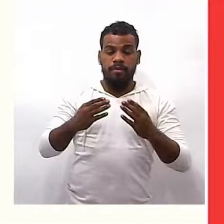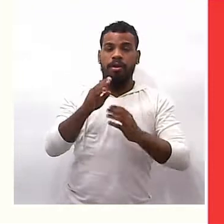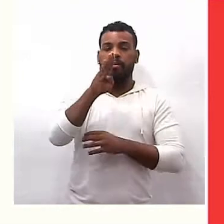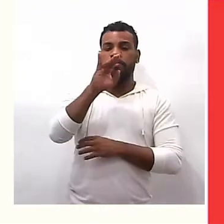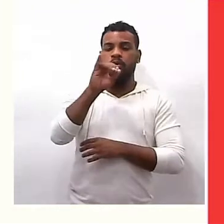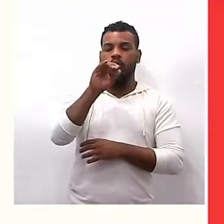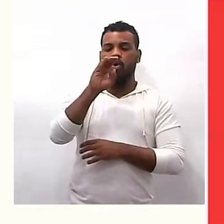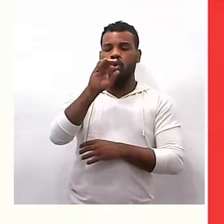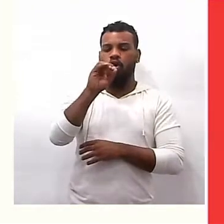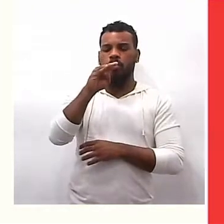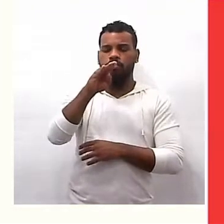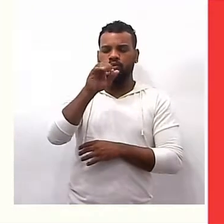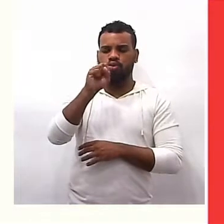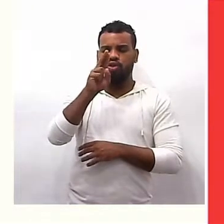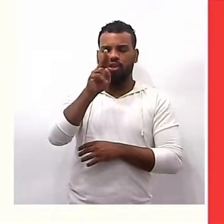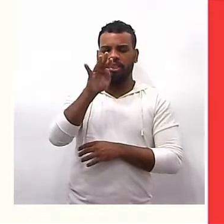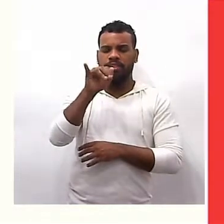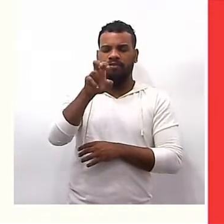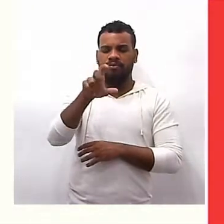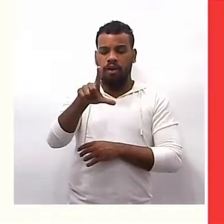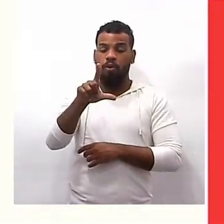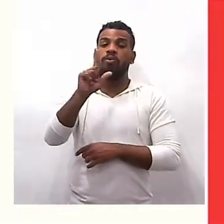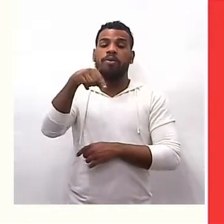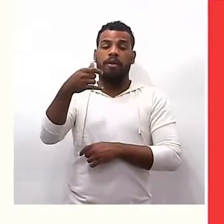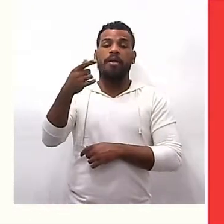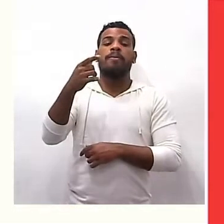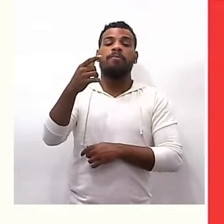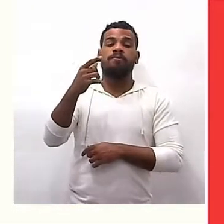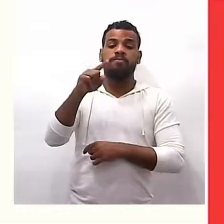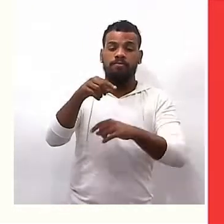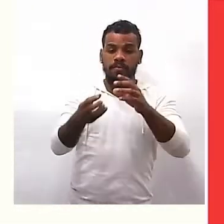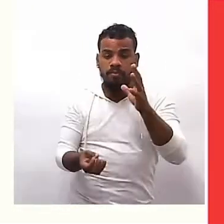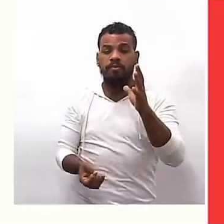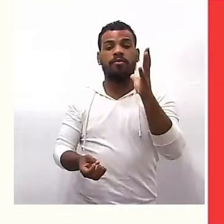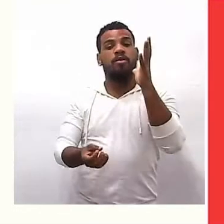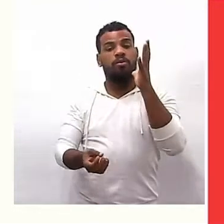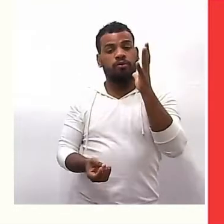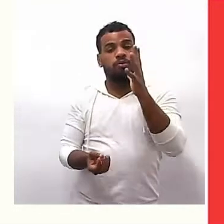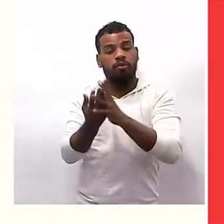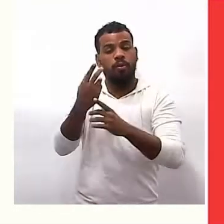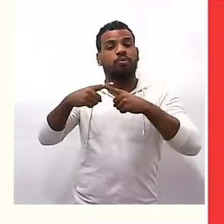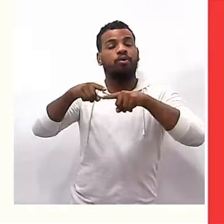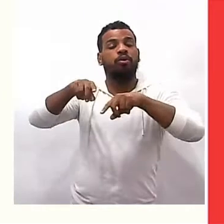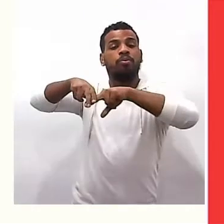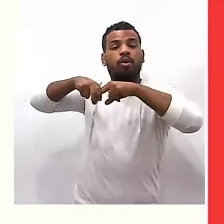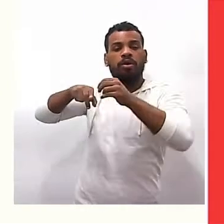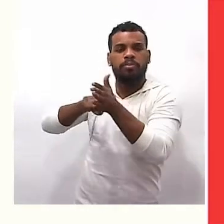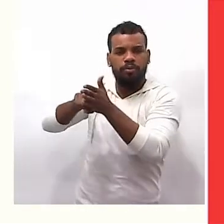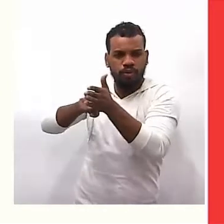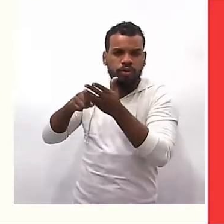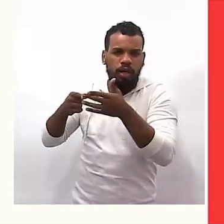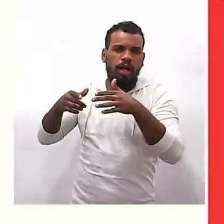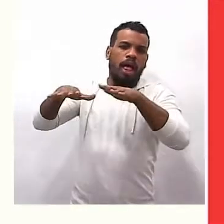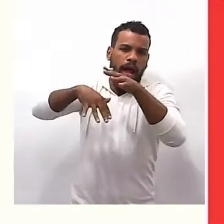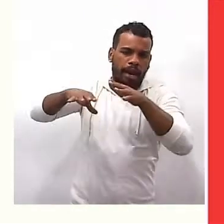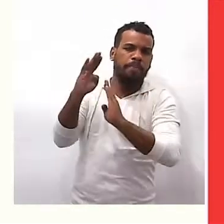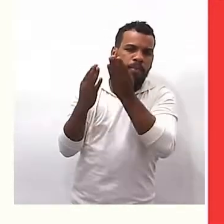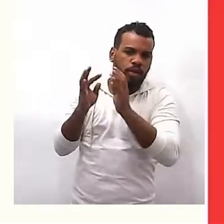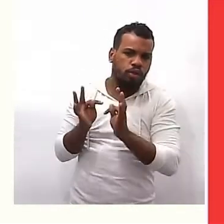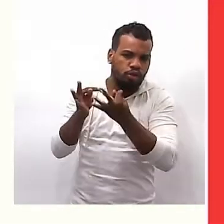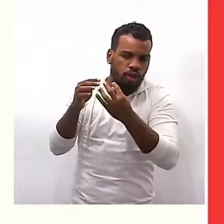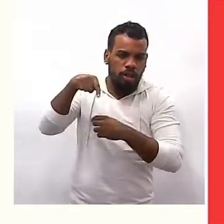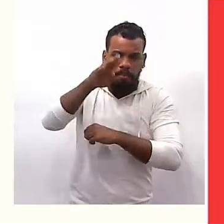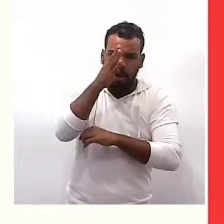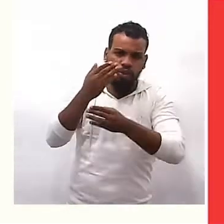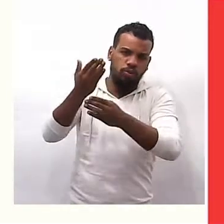resultado direto do fomento à pesquisas científicas em biotecnologia, que ocorreu no Brasil nas